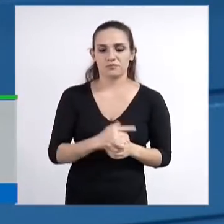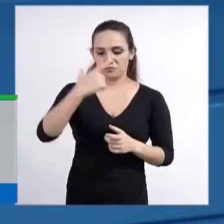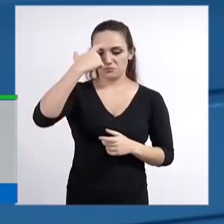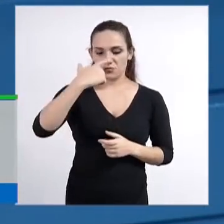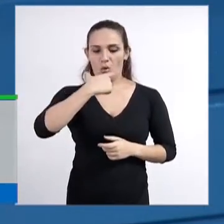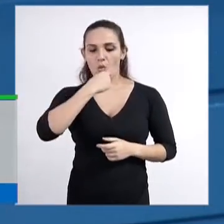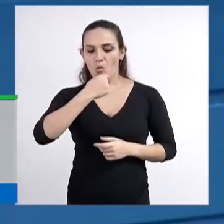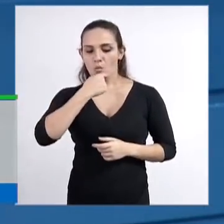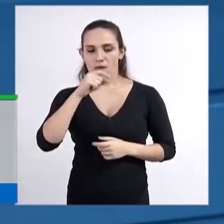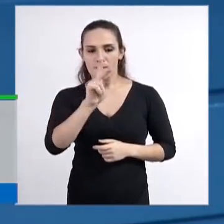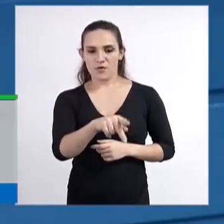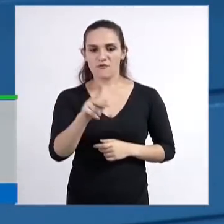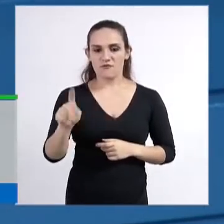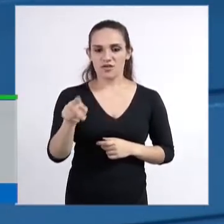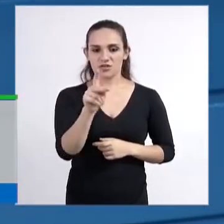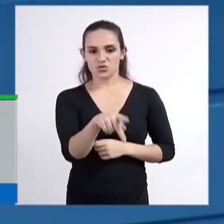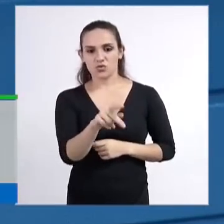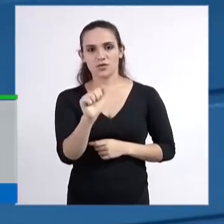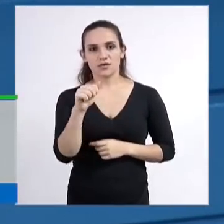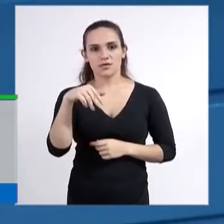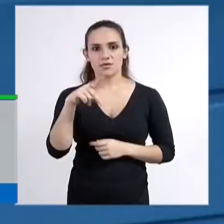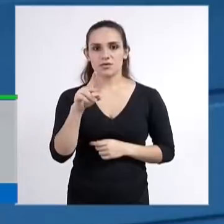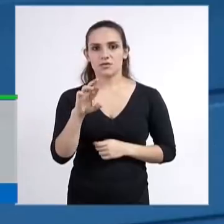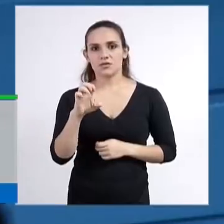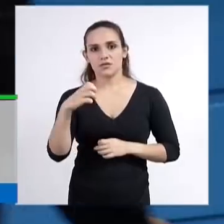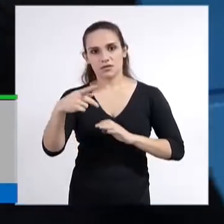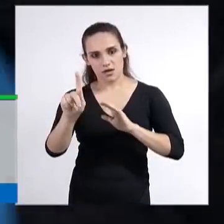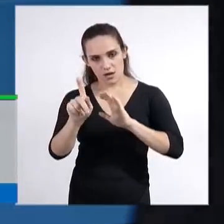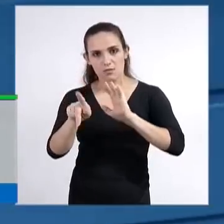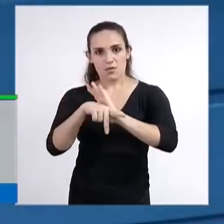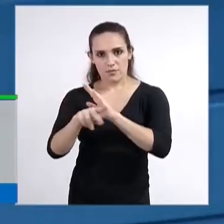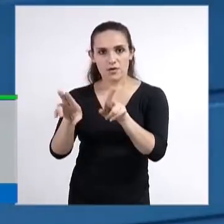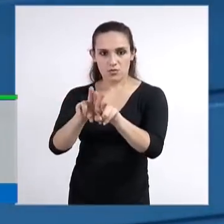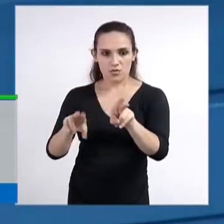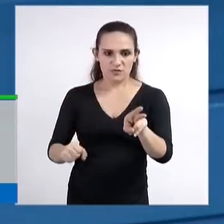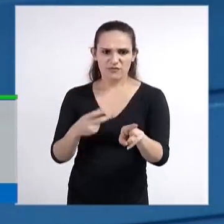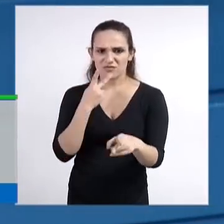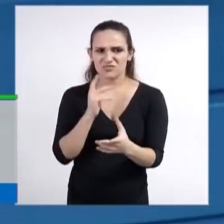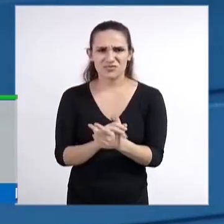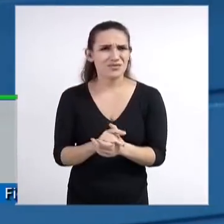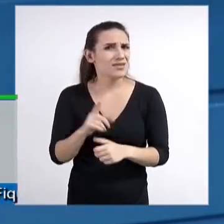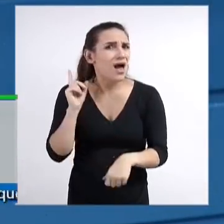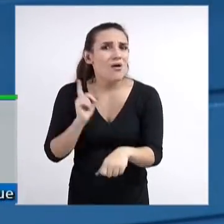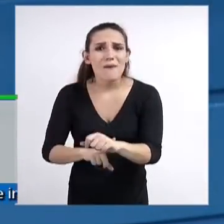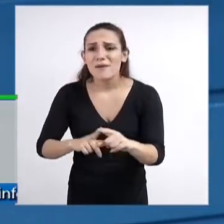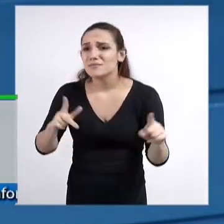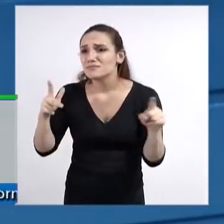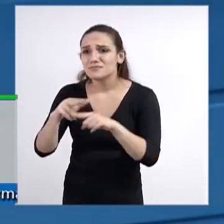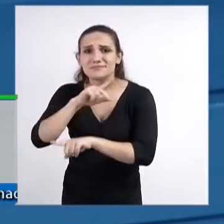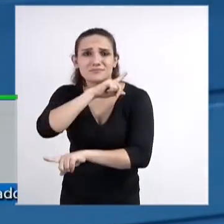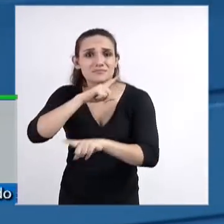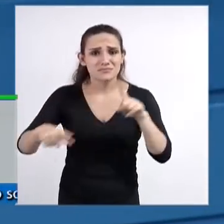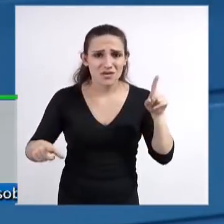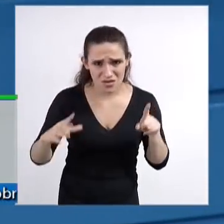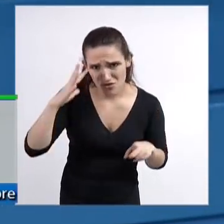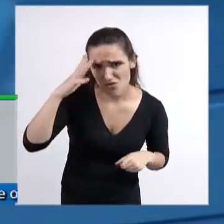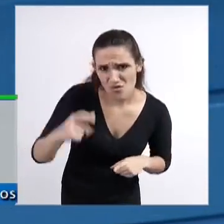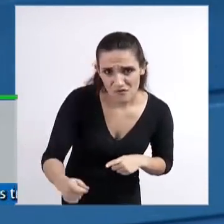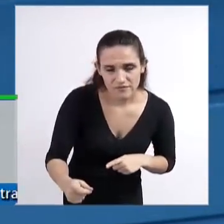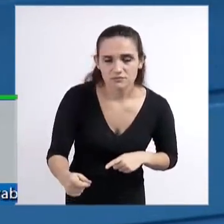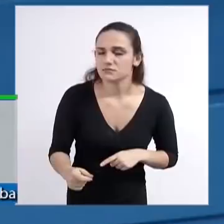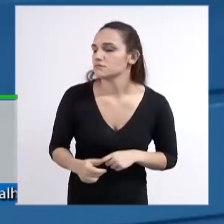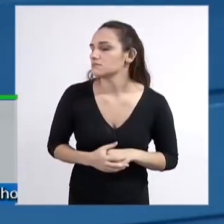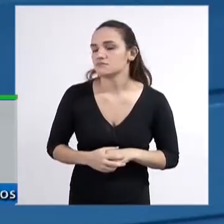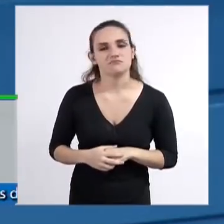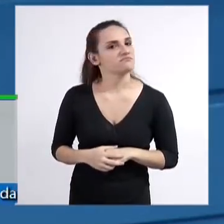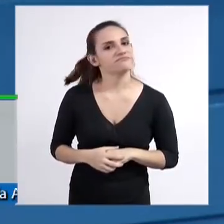André, representando a UEMS, ficou muito claro. Só essa ação da proibição cota zero não vai resolver